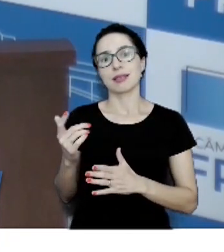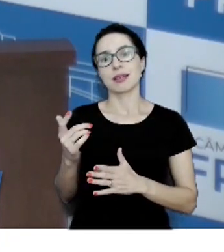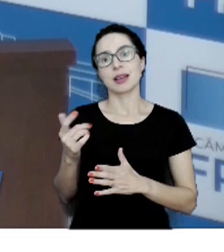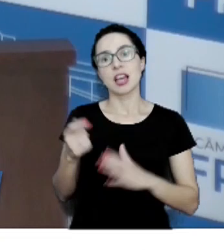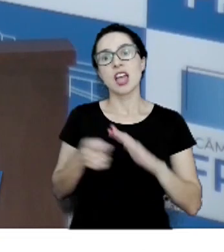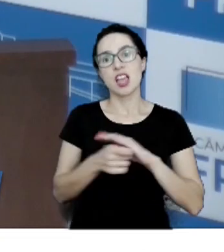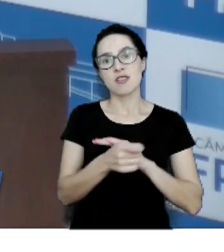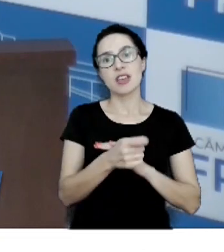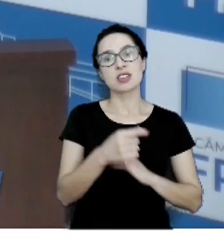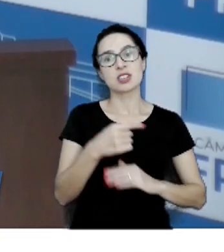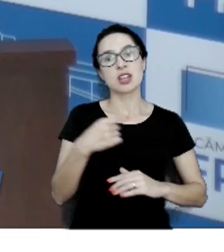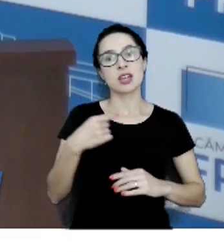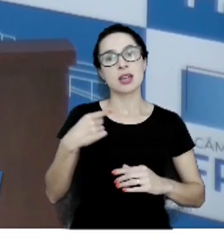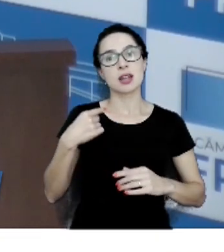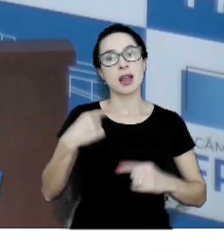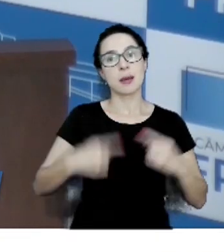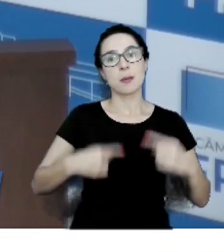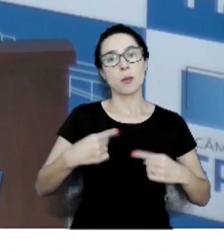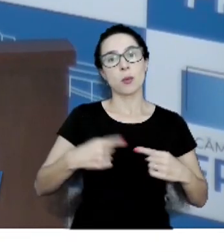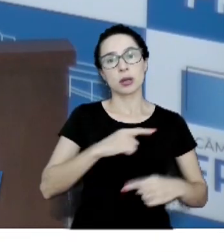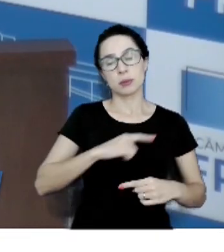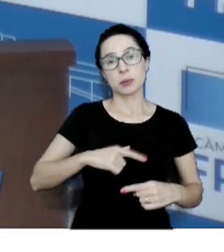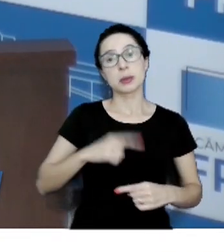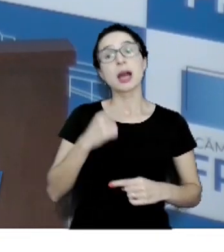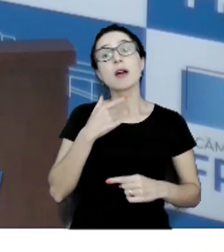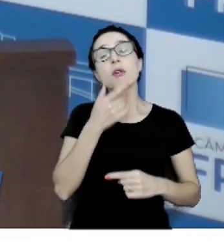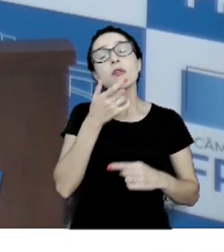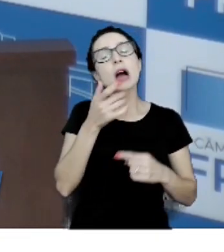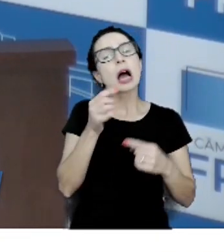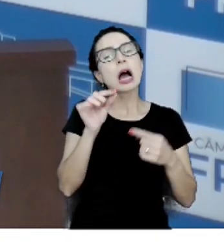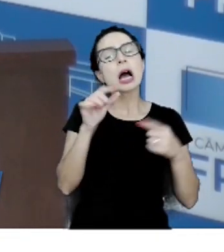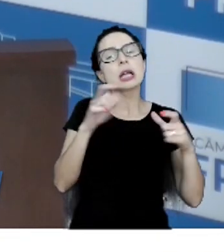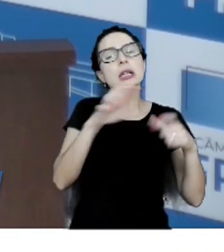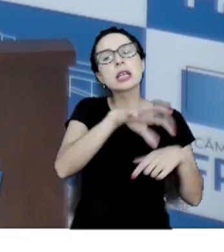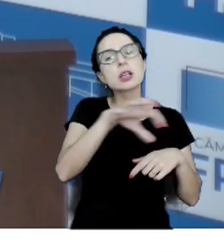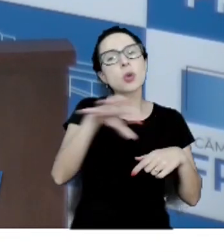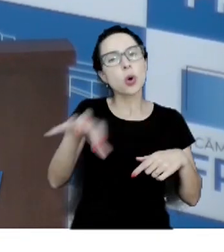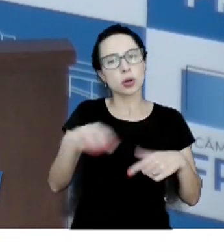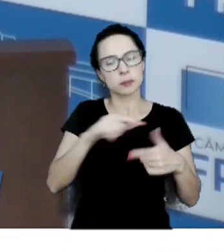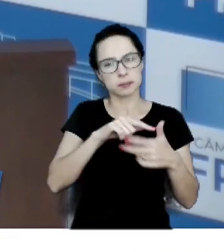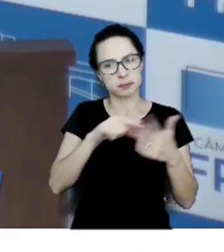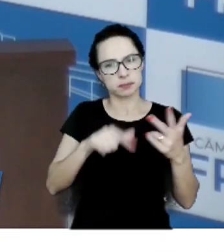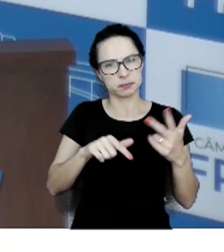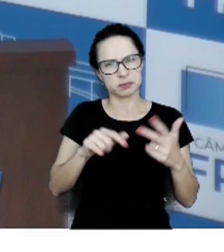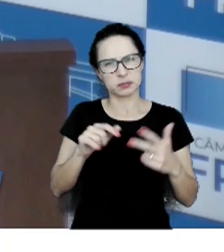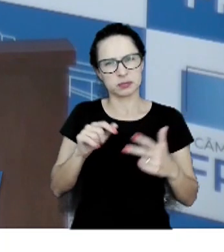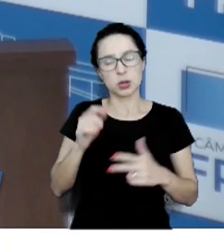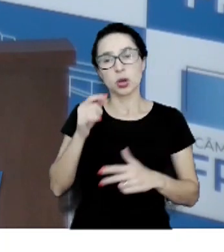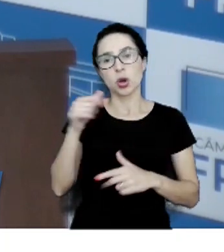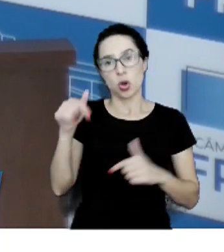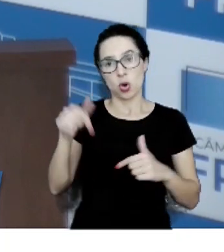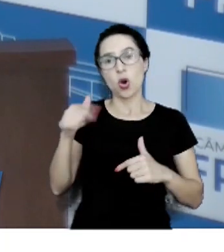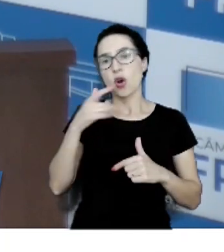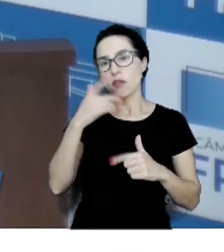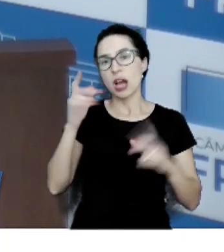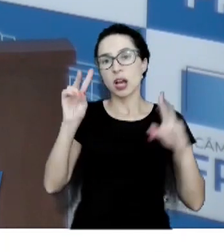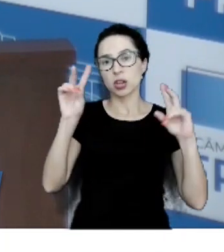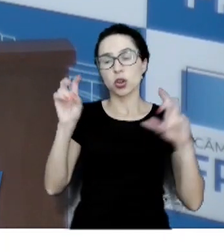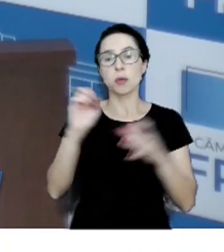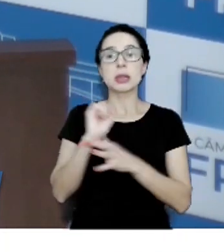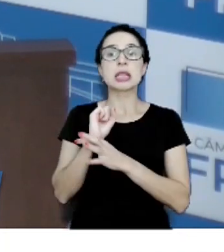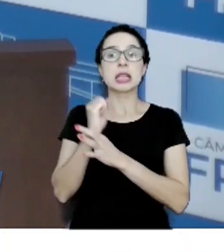em políticas públicas. E eu vou citar alguns setores. Nós falamos hoje da questão da segurança.